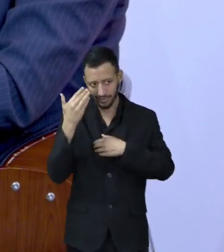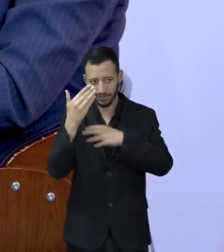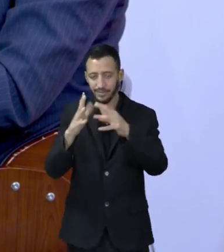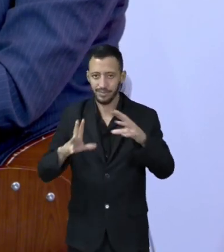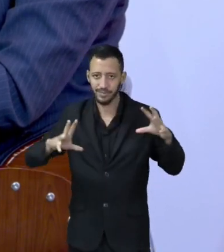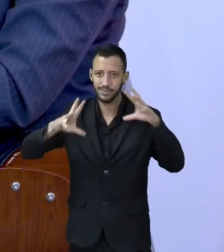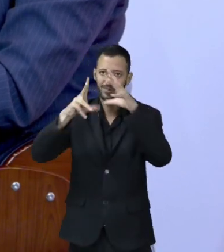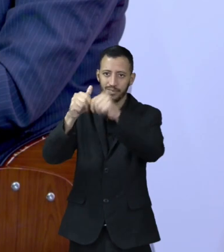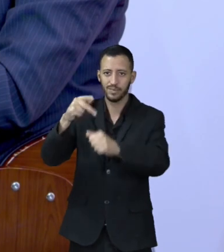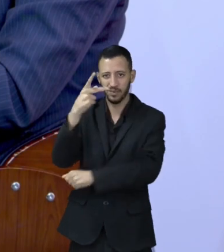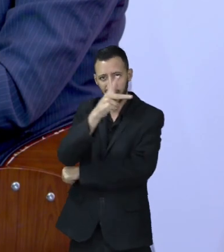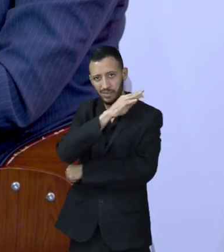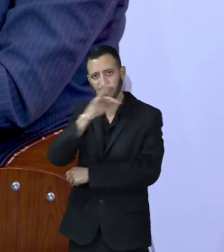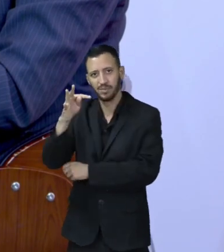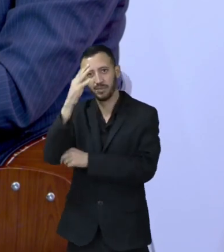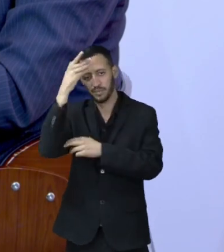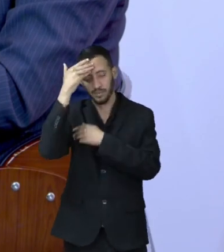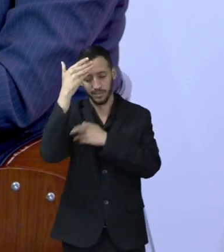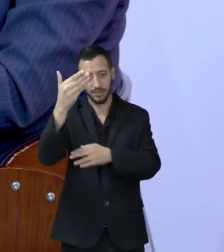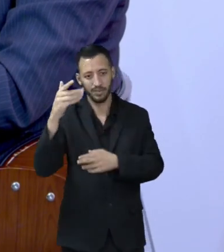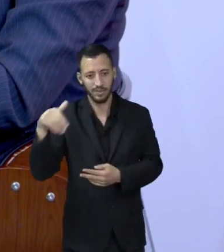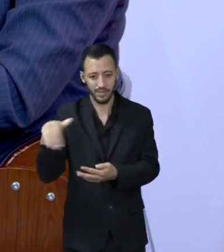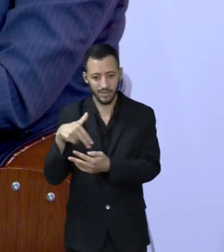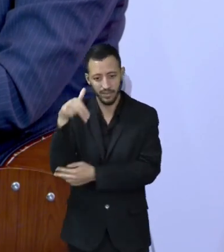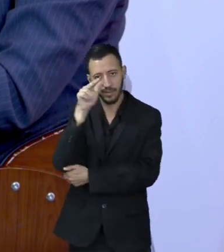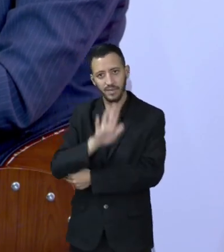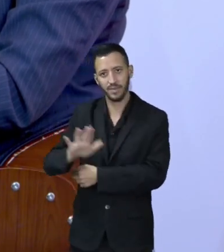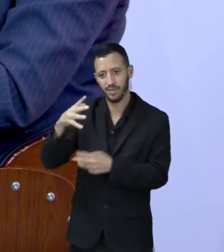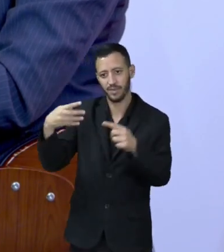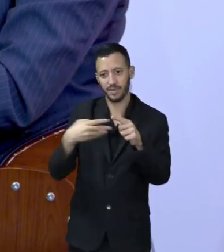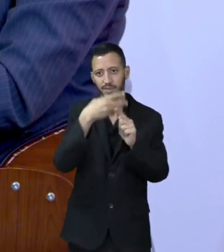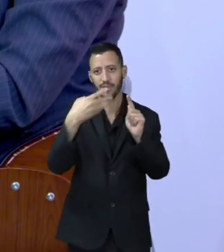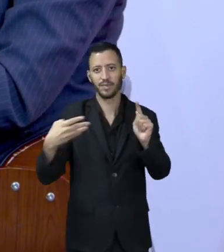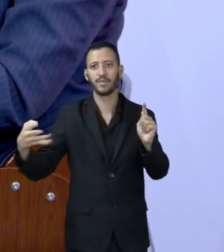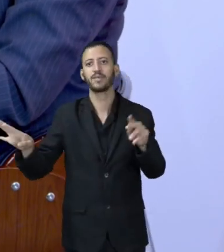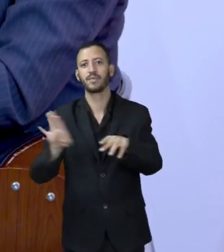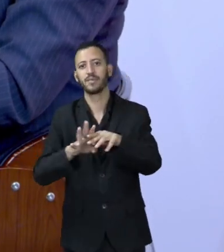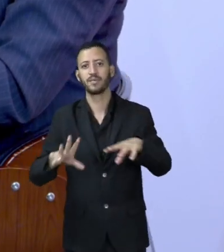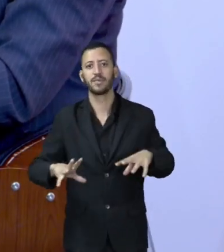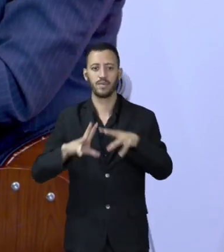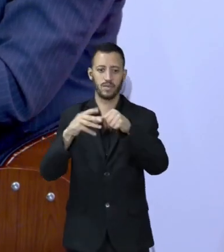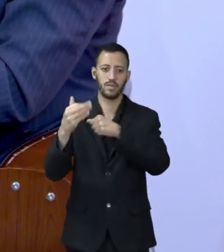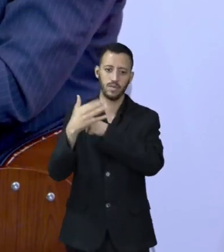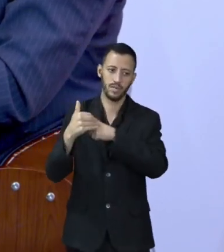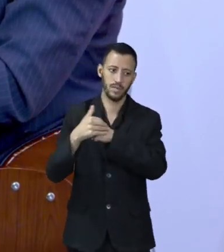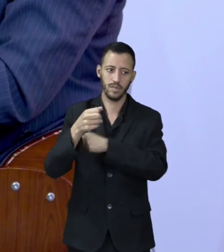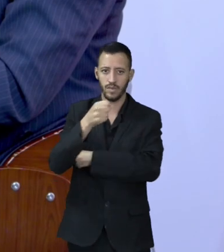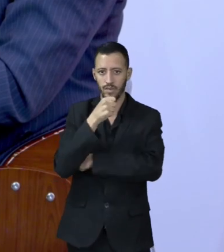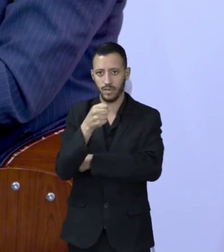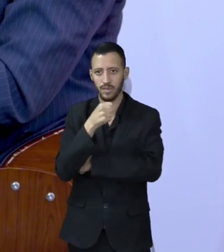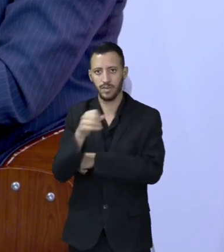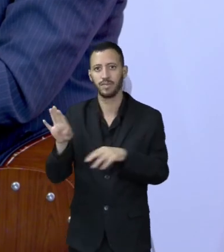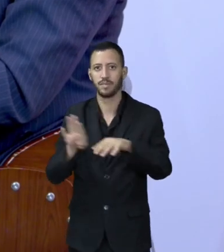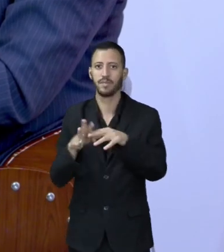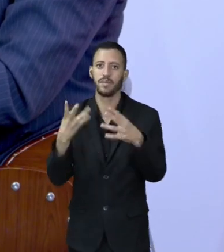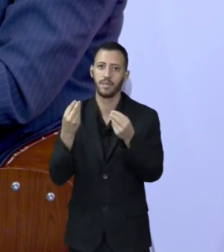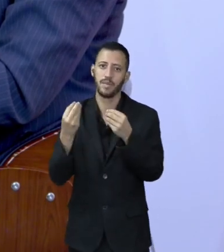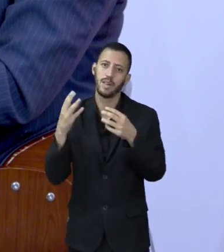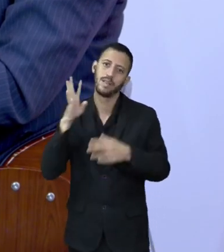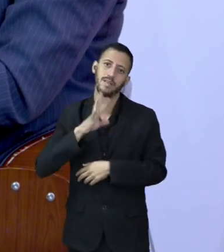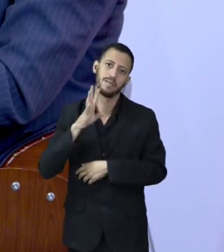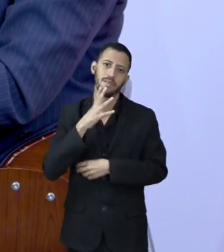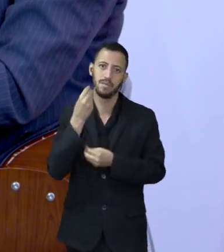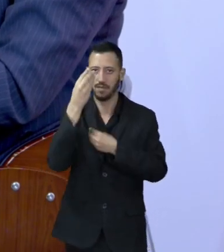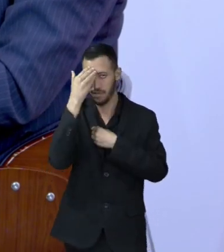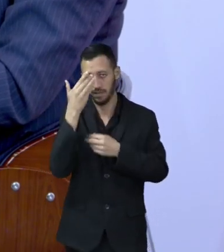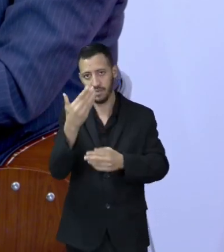toda a cúpula do PT, agradecer a Secretaria Nacional LGBT e a você aí por todo esse carinho nessa entrevista tão bacana. Obrigada.